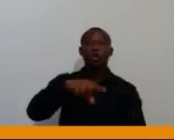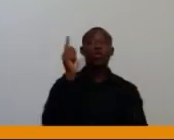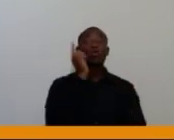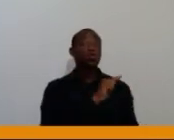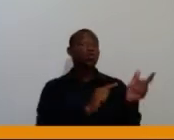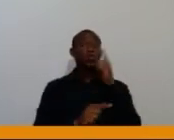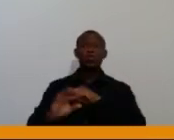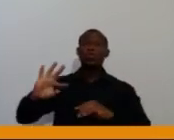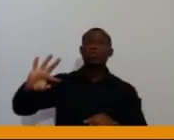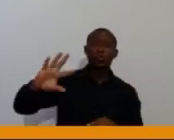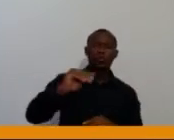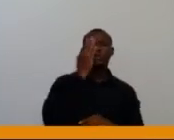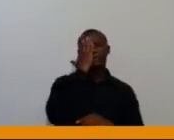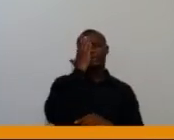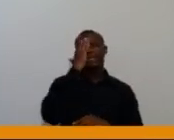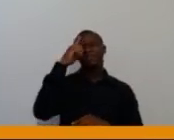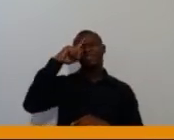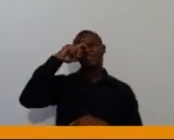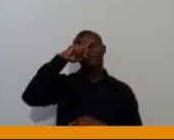mostra uma